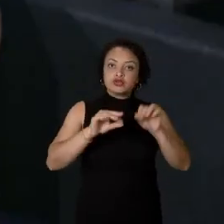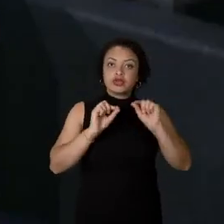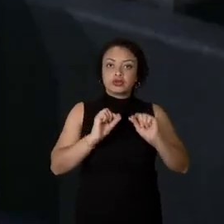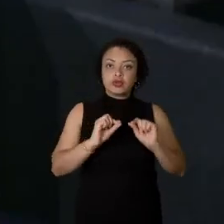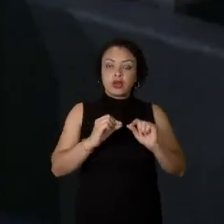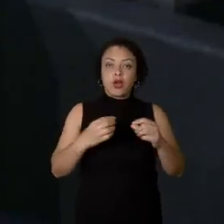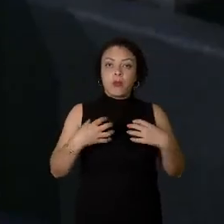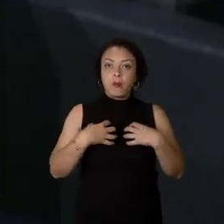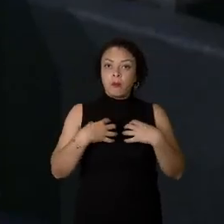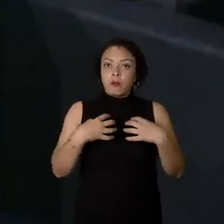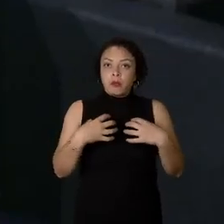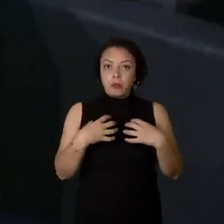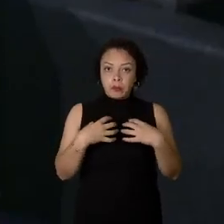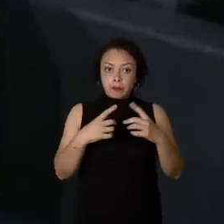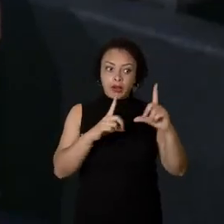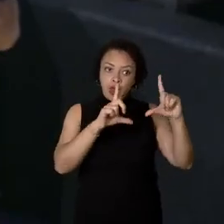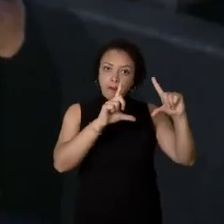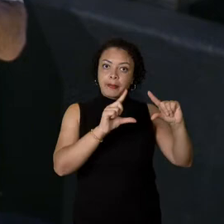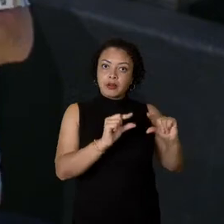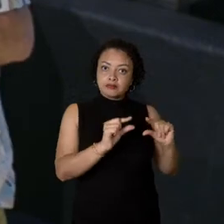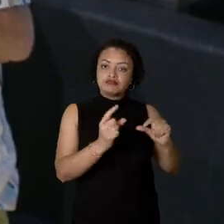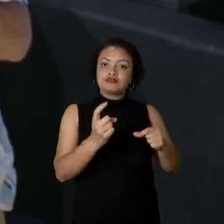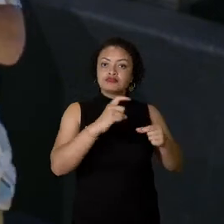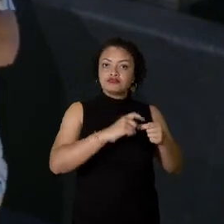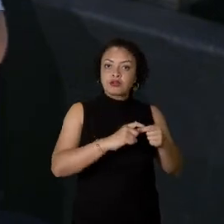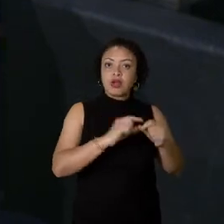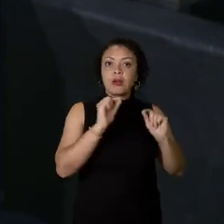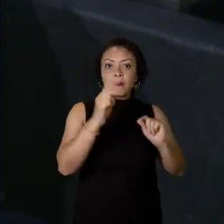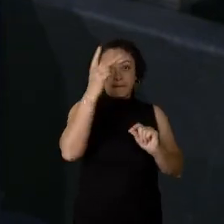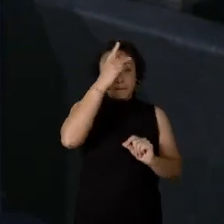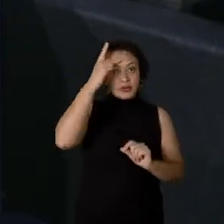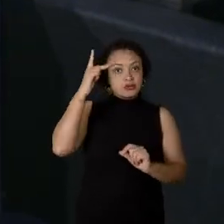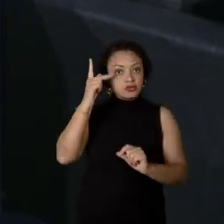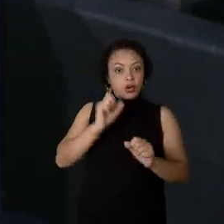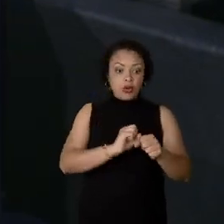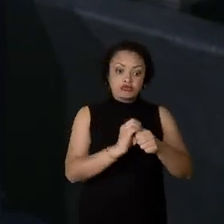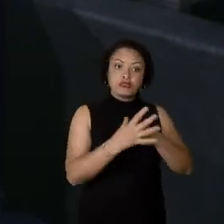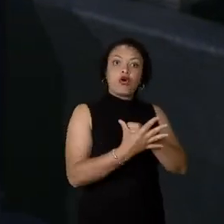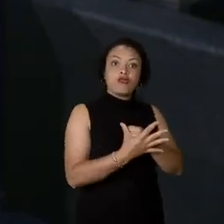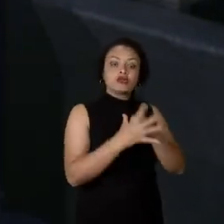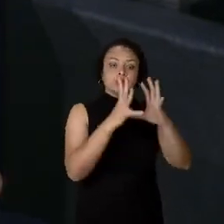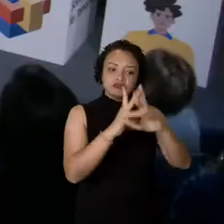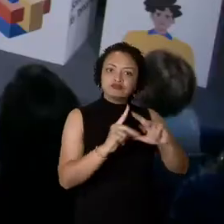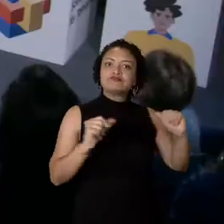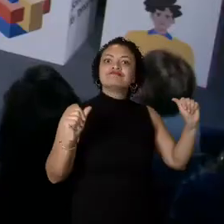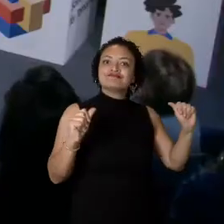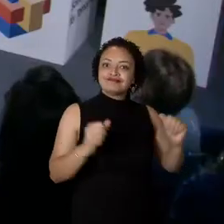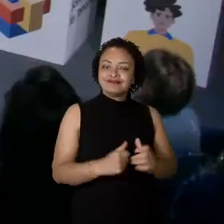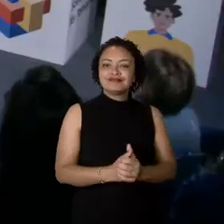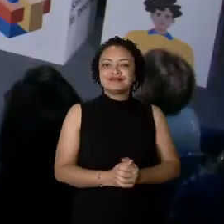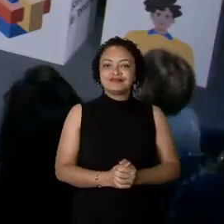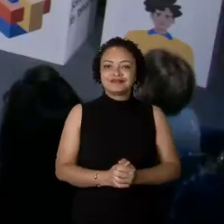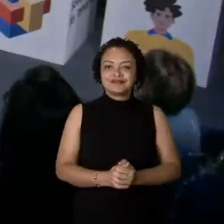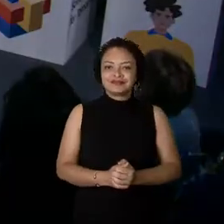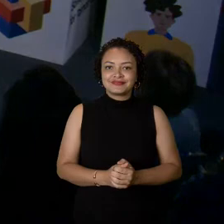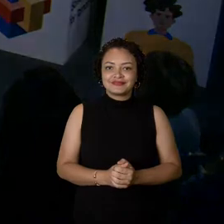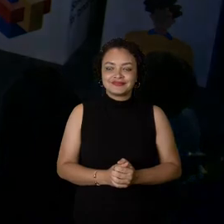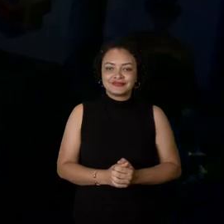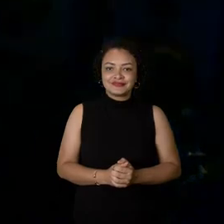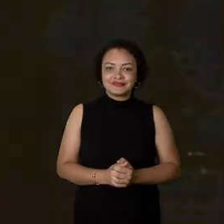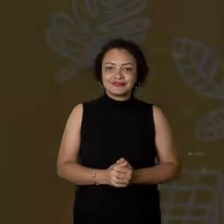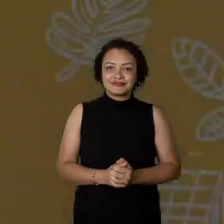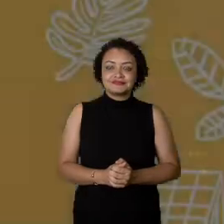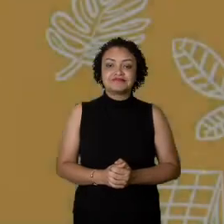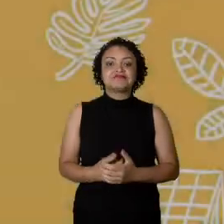Pulmonar Alternativa Baixo Custo a Pacientes Curados de SARS-CoV-2. Bota na tela aí, por favor. O prêmio